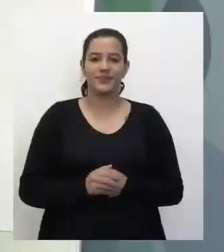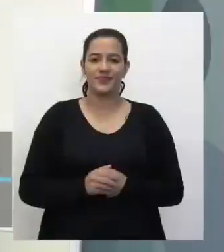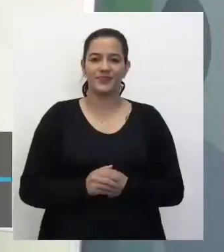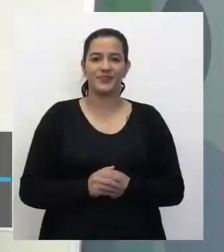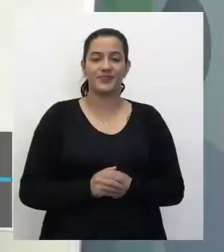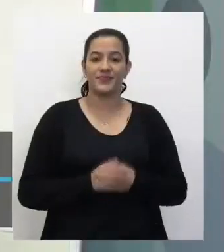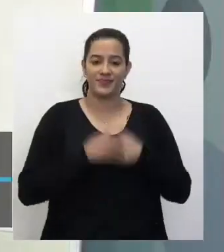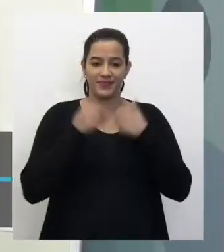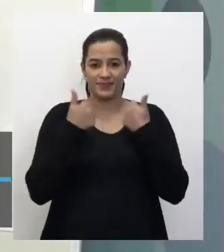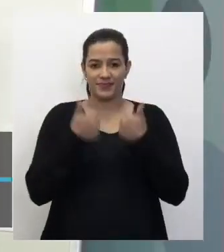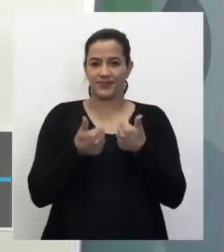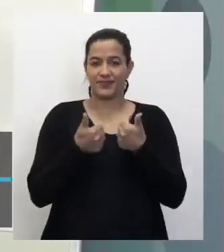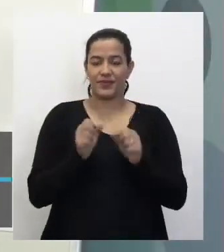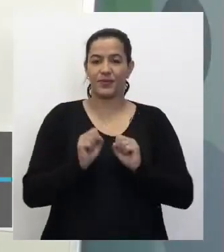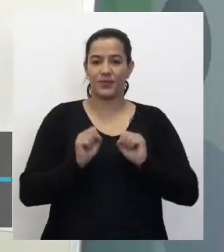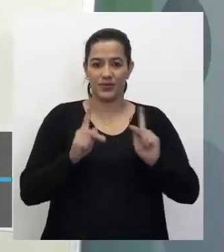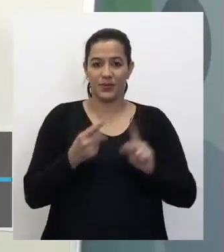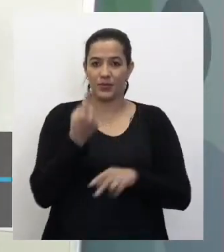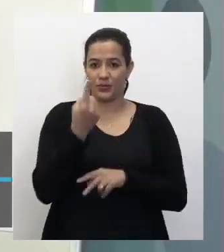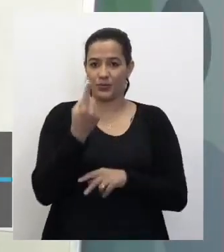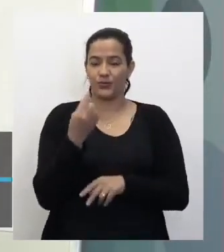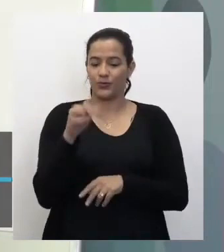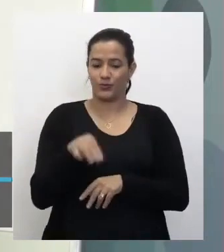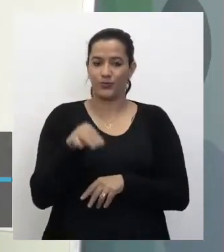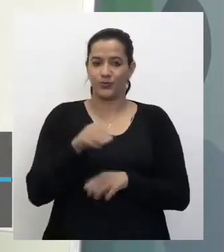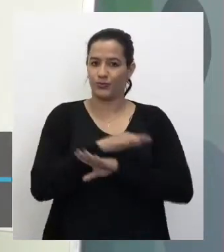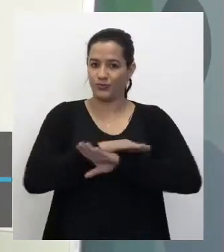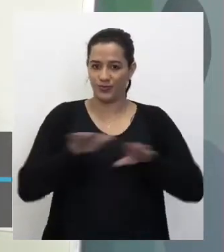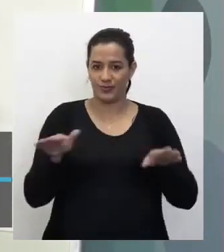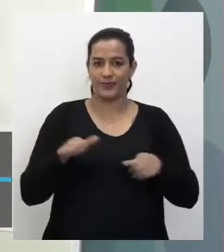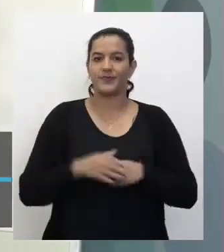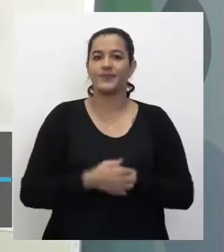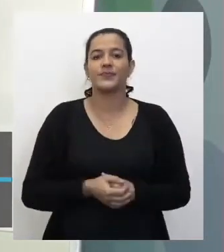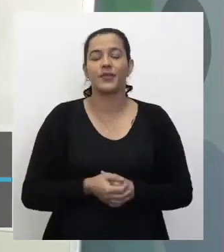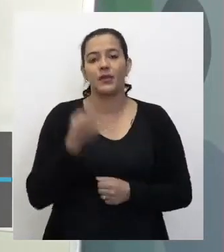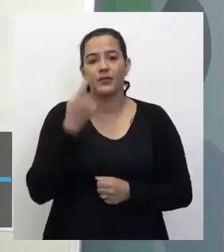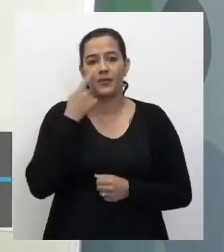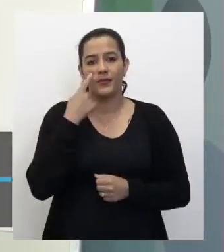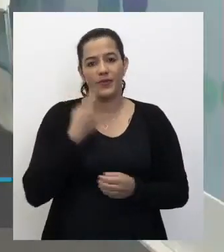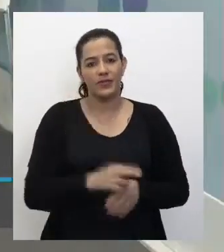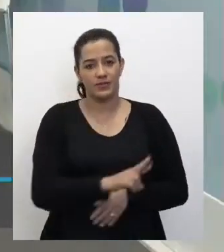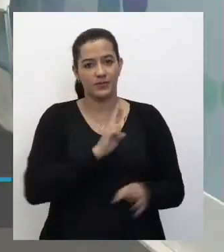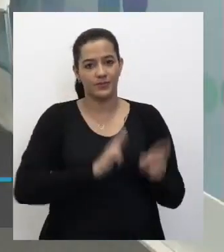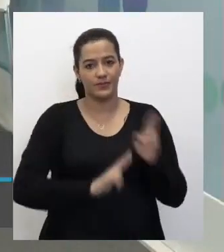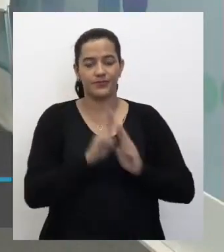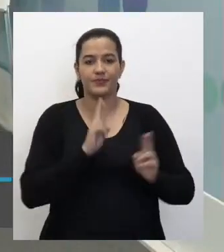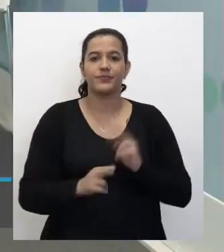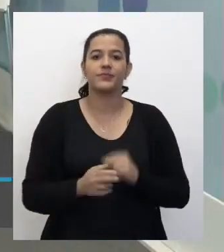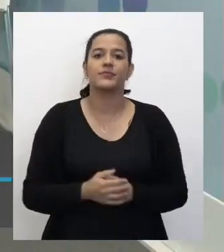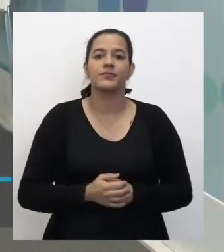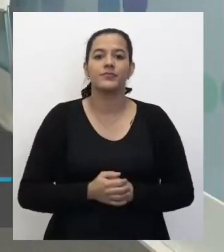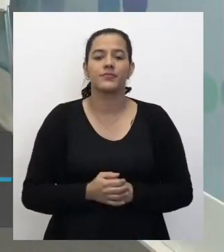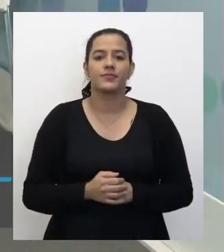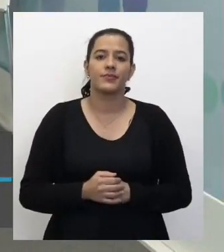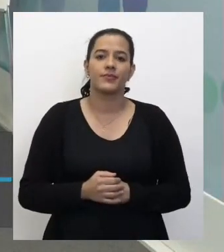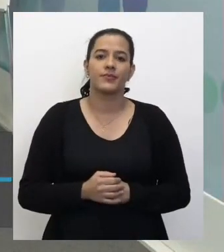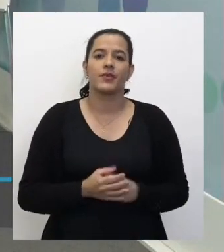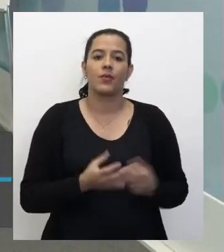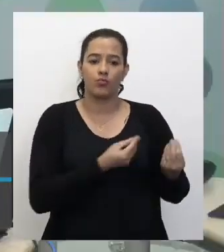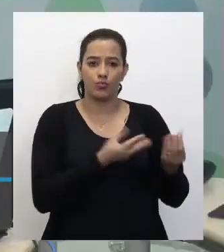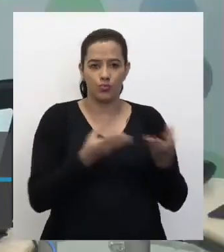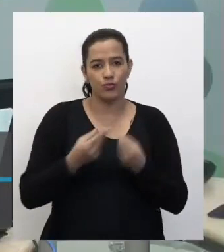Ok, 1 minute is gone, 1 minuto se passou. Ed, do we have any answers? Temos algumas respostas aí no chat? Olha, a maioria do pessoal respondeu protesto,